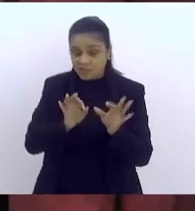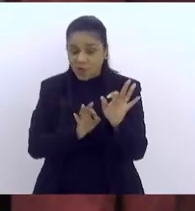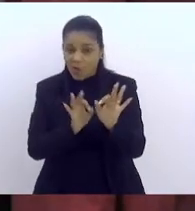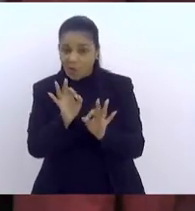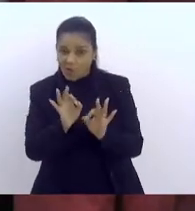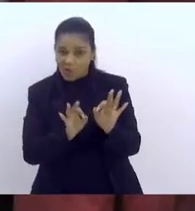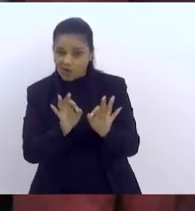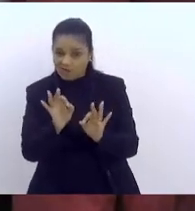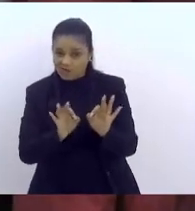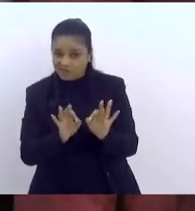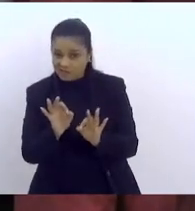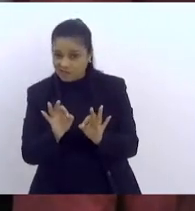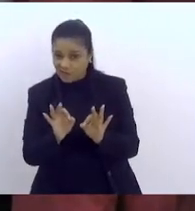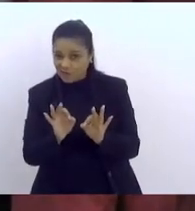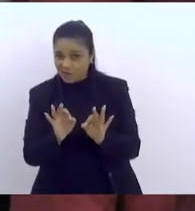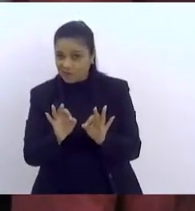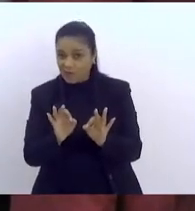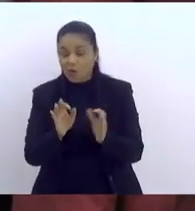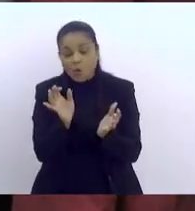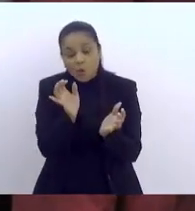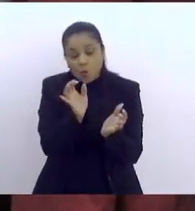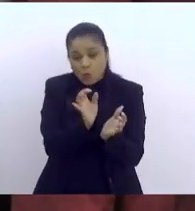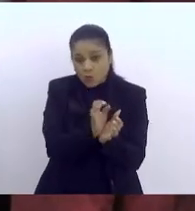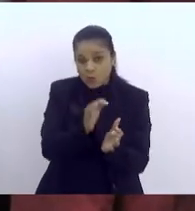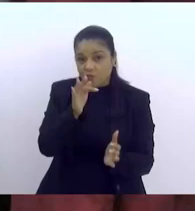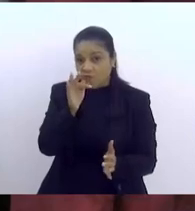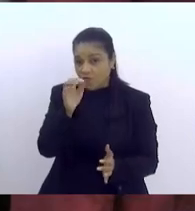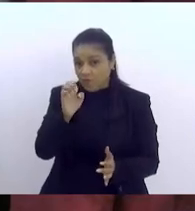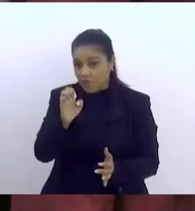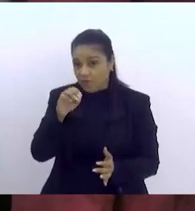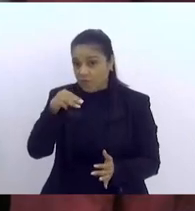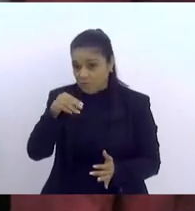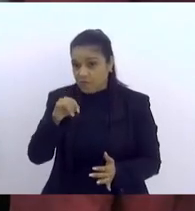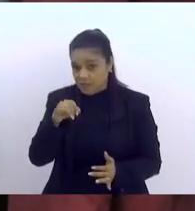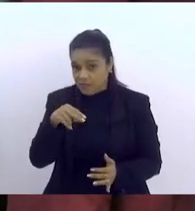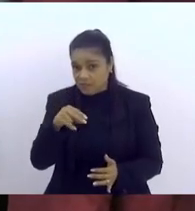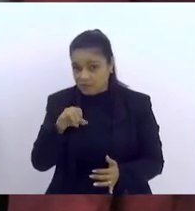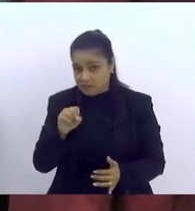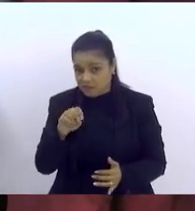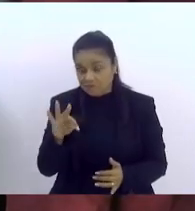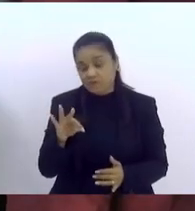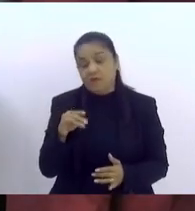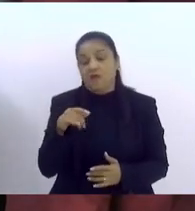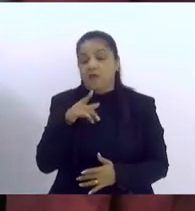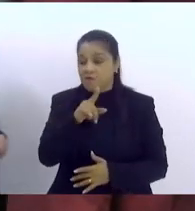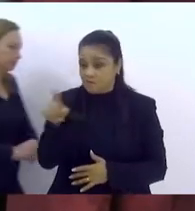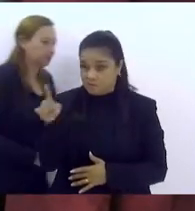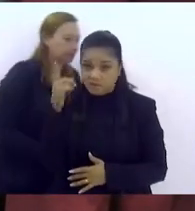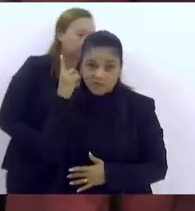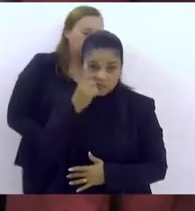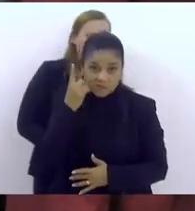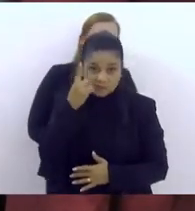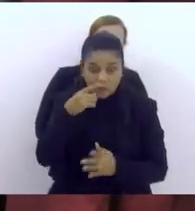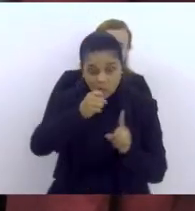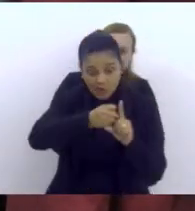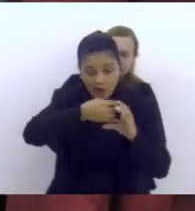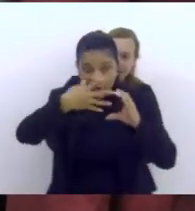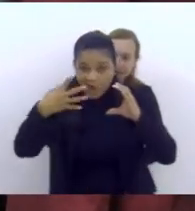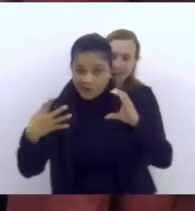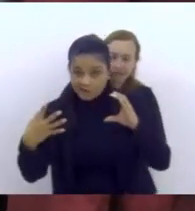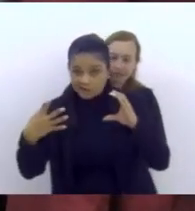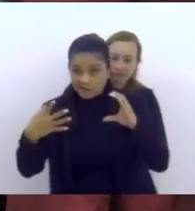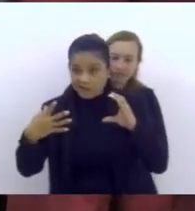deputados? Que um grupo feminista que Vossas Excelências ou parte de Vossas Excelências caracterizam